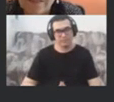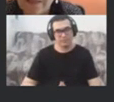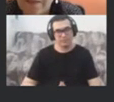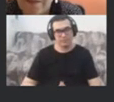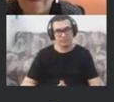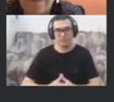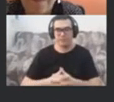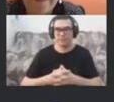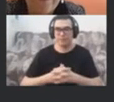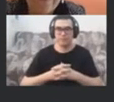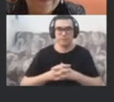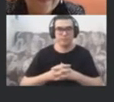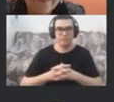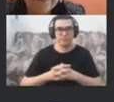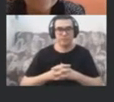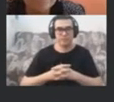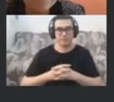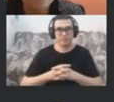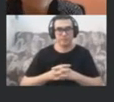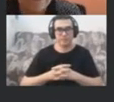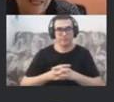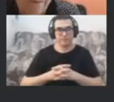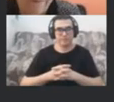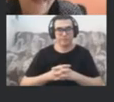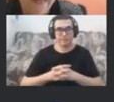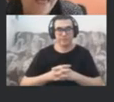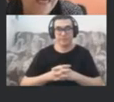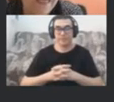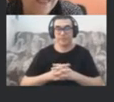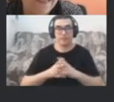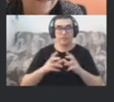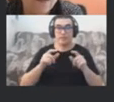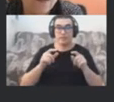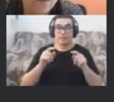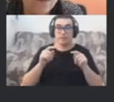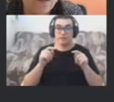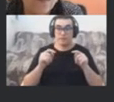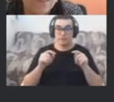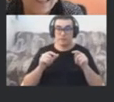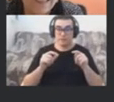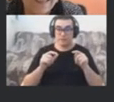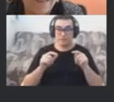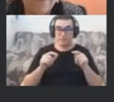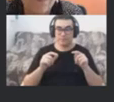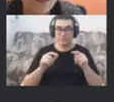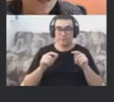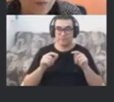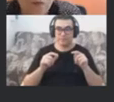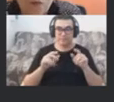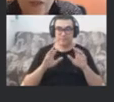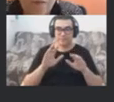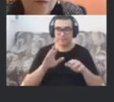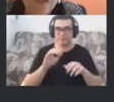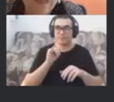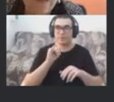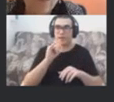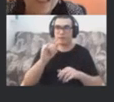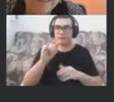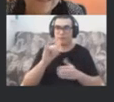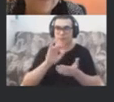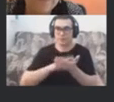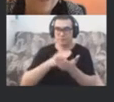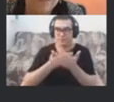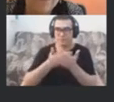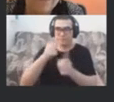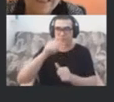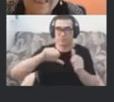desse sistema. Então, desse sistema, a gente estuda há muito